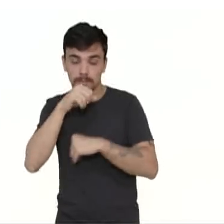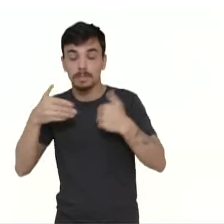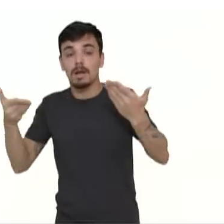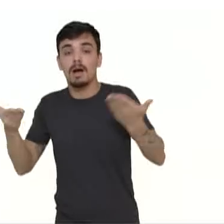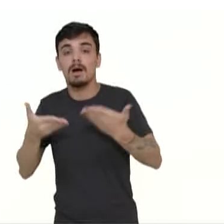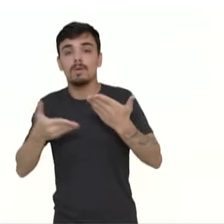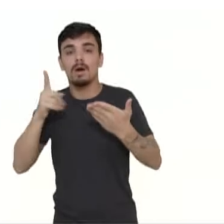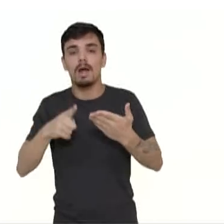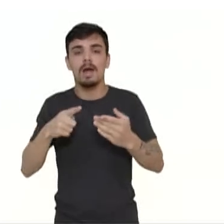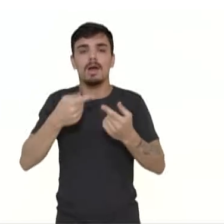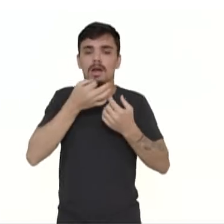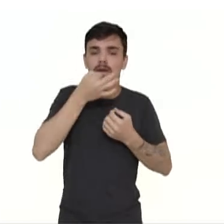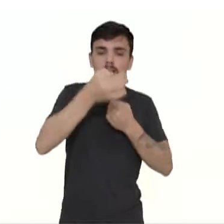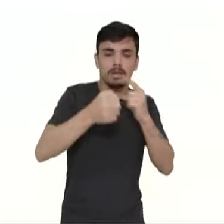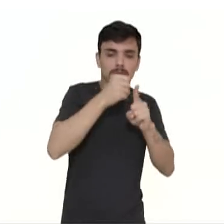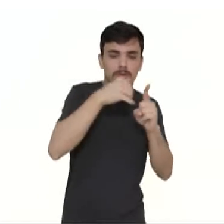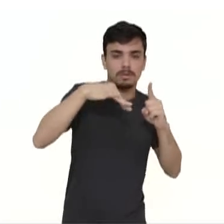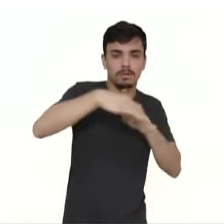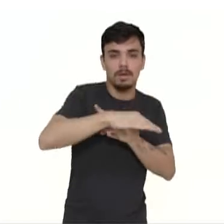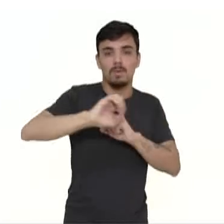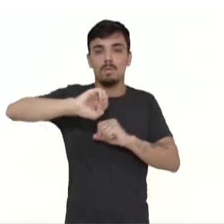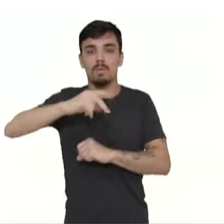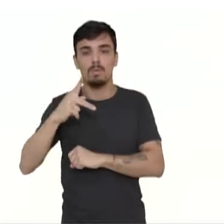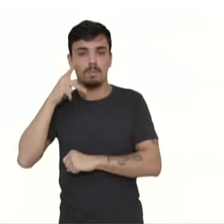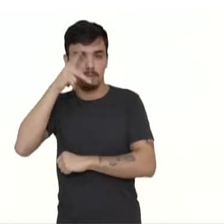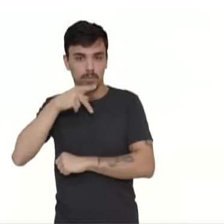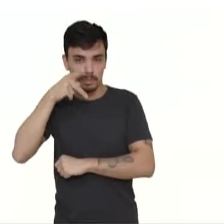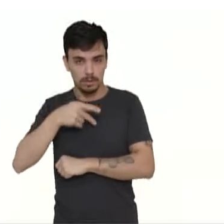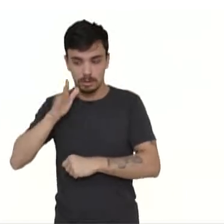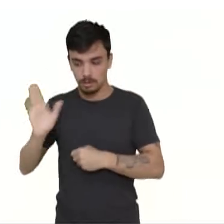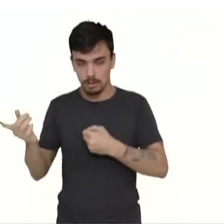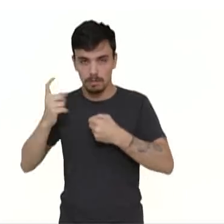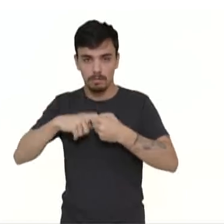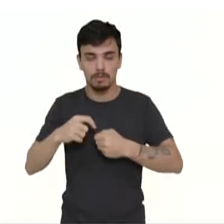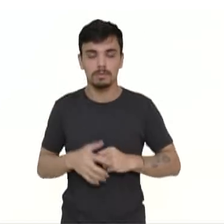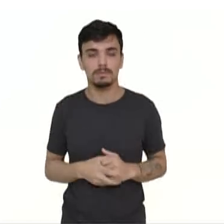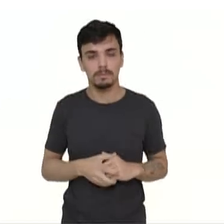social ou trata-se de uma crítica política?